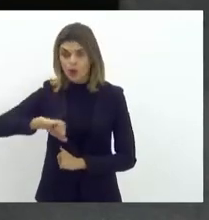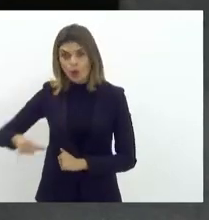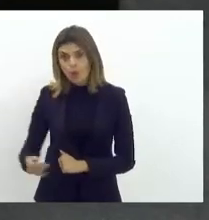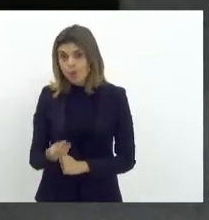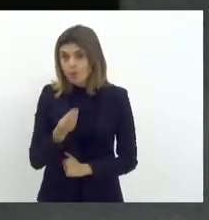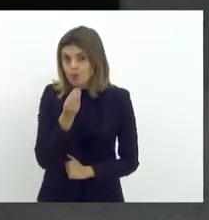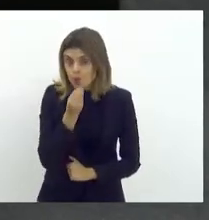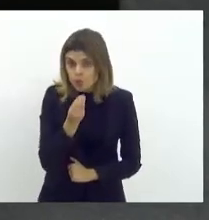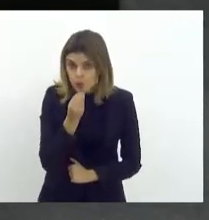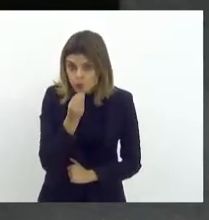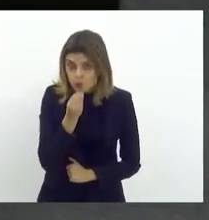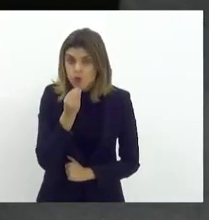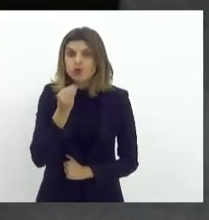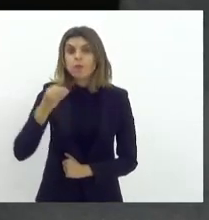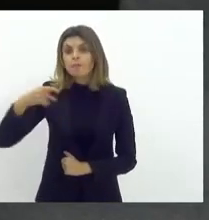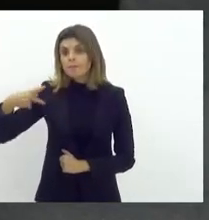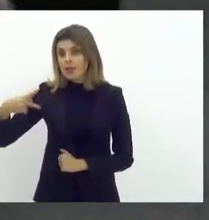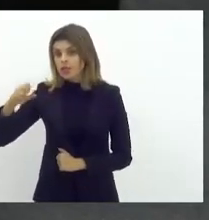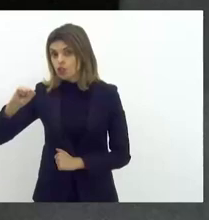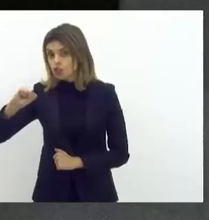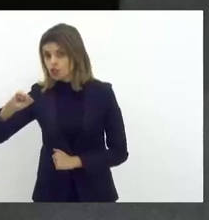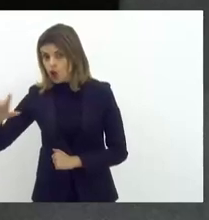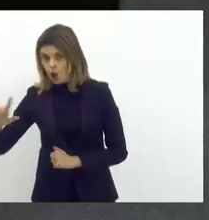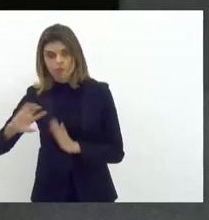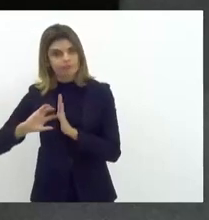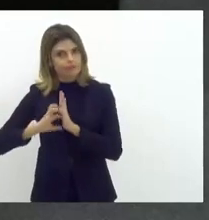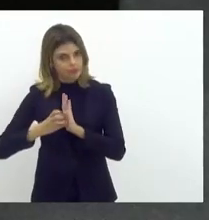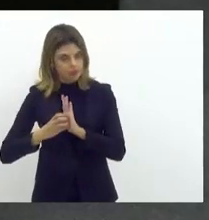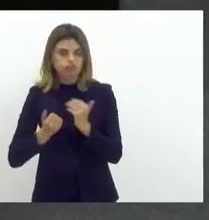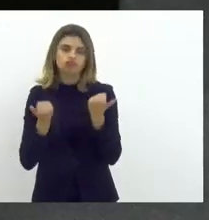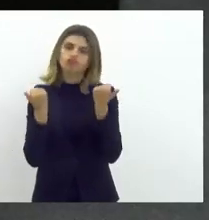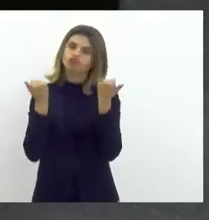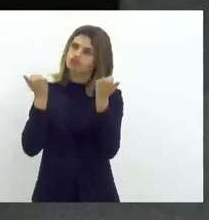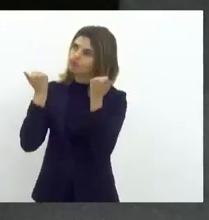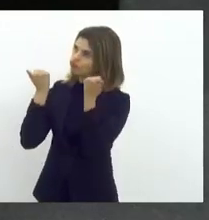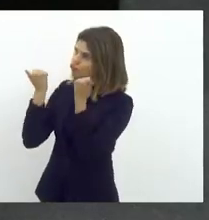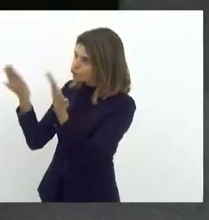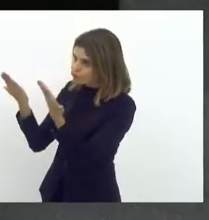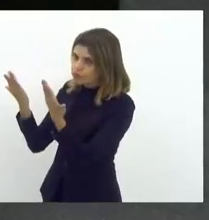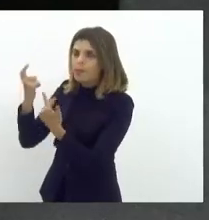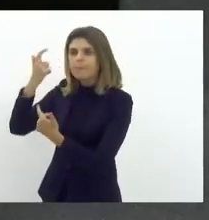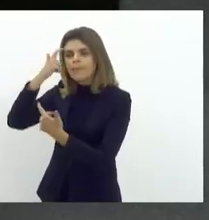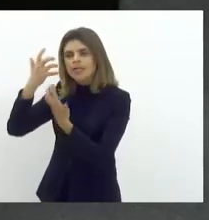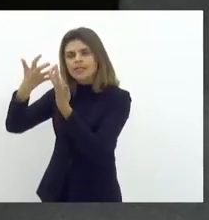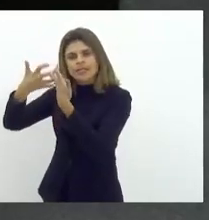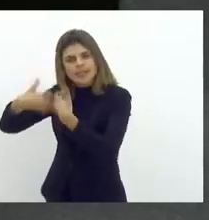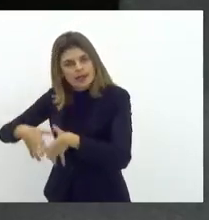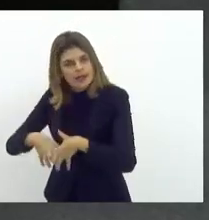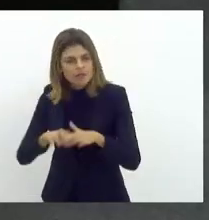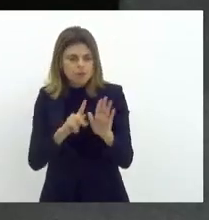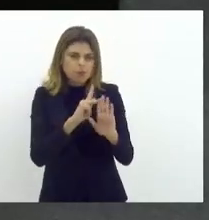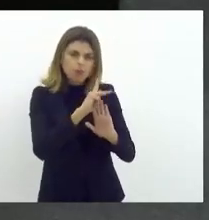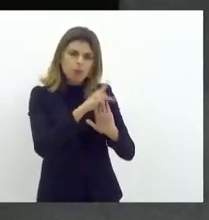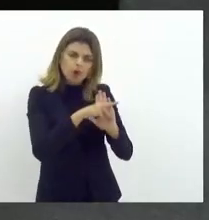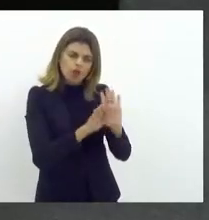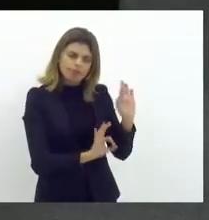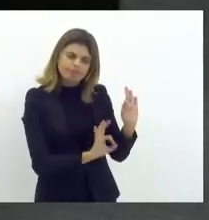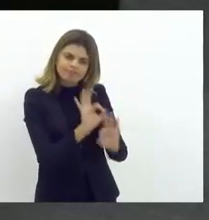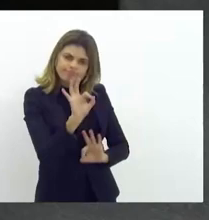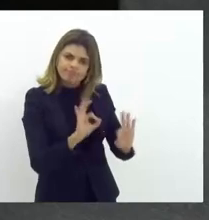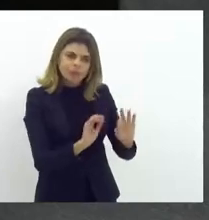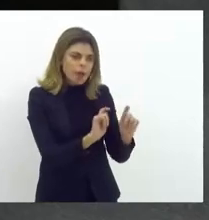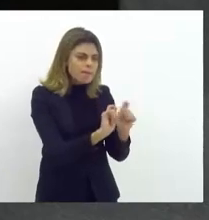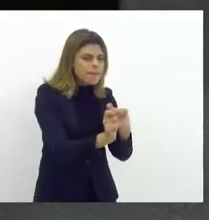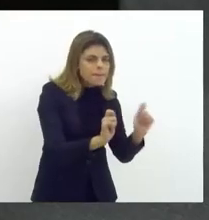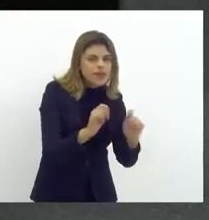que o pessoal deu a bancada do governoista de pensar num programa de distribuição